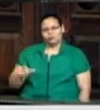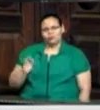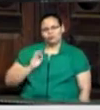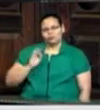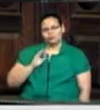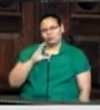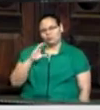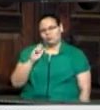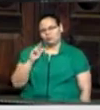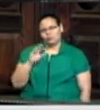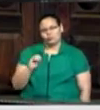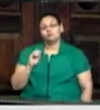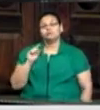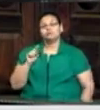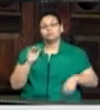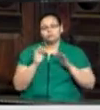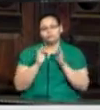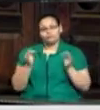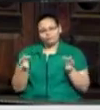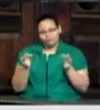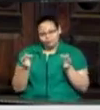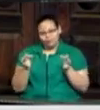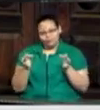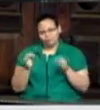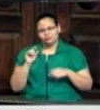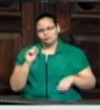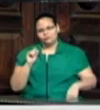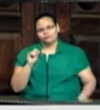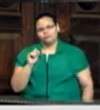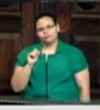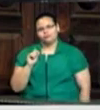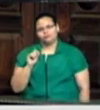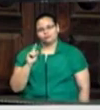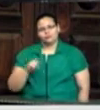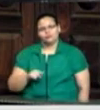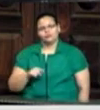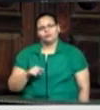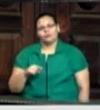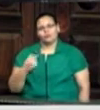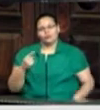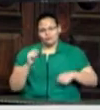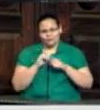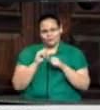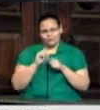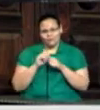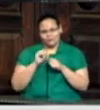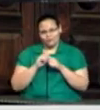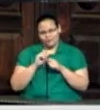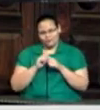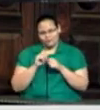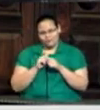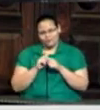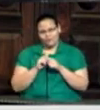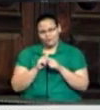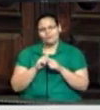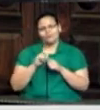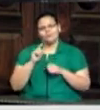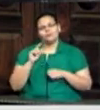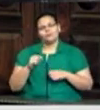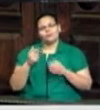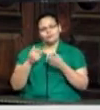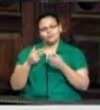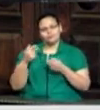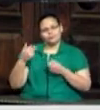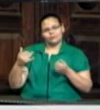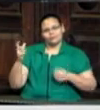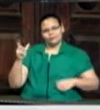é simplesmente, eu quero fazer valer um bom adjetivo à